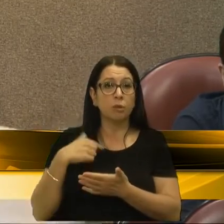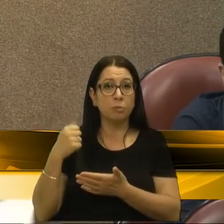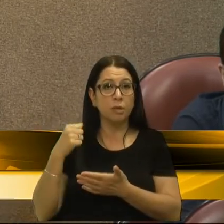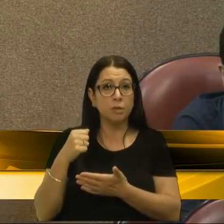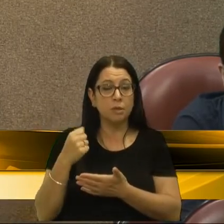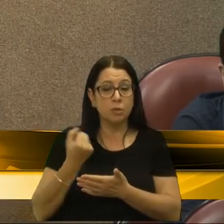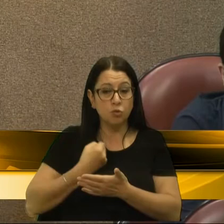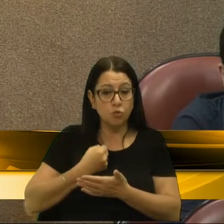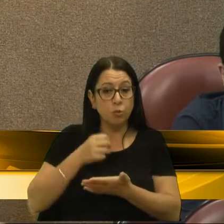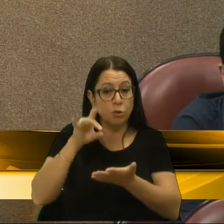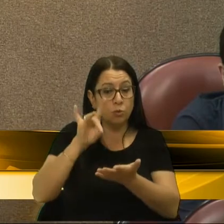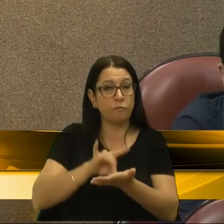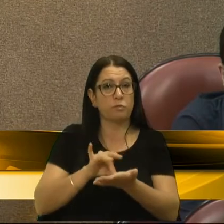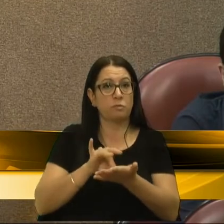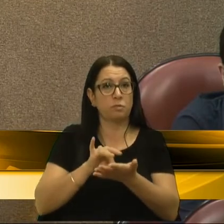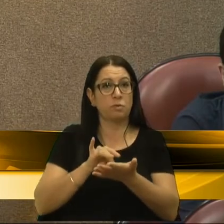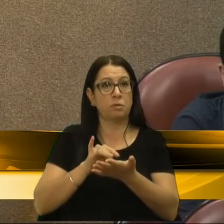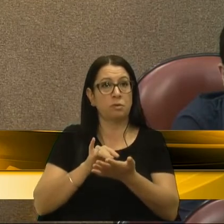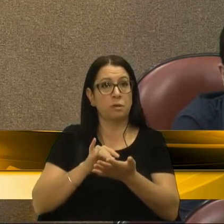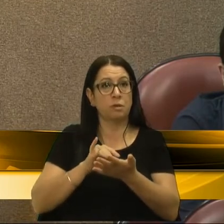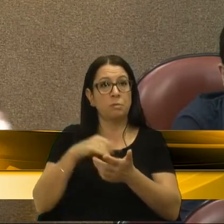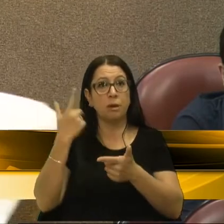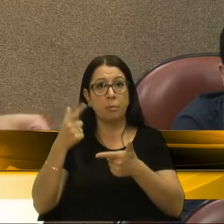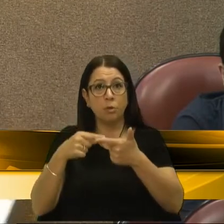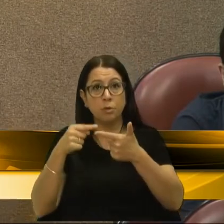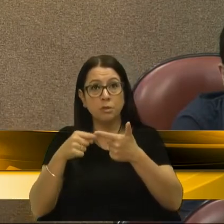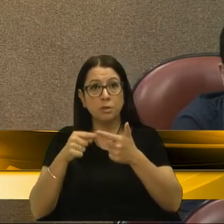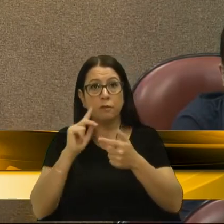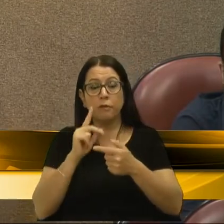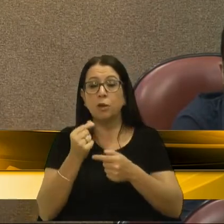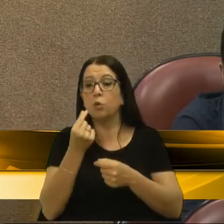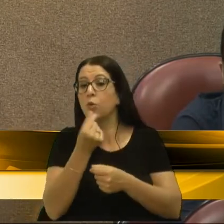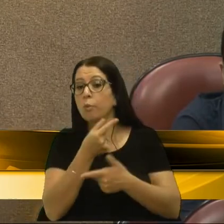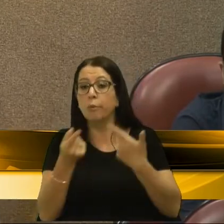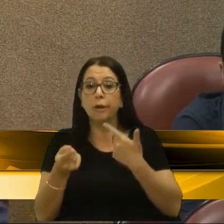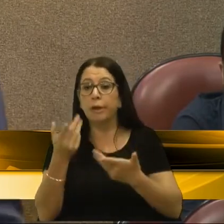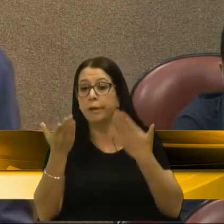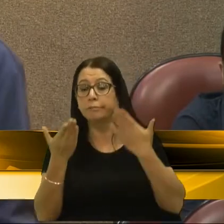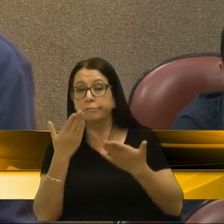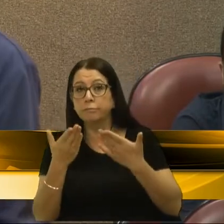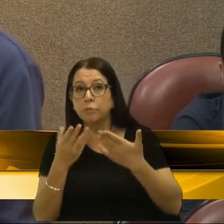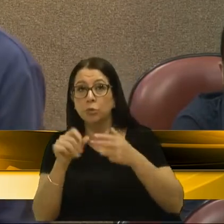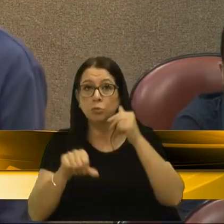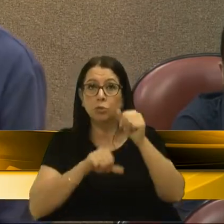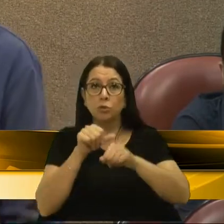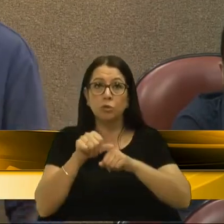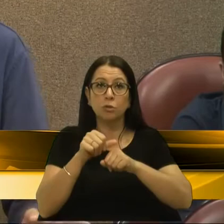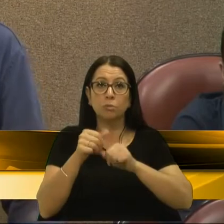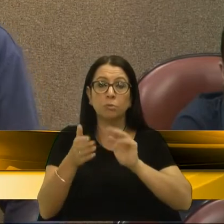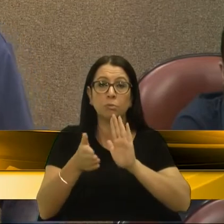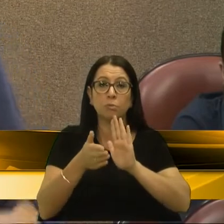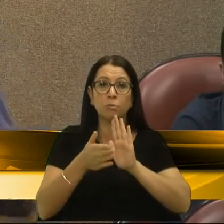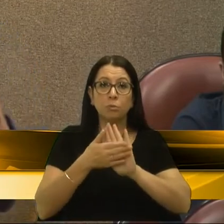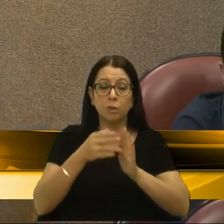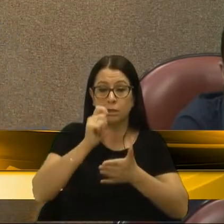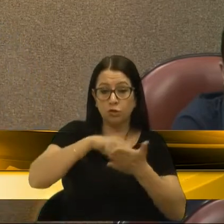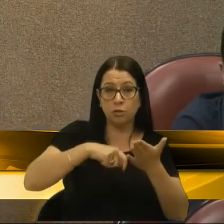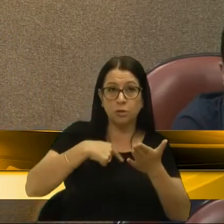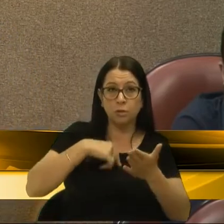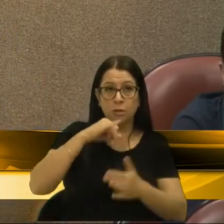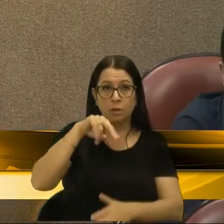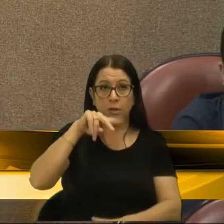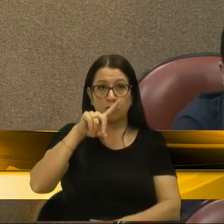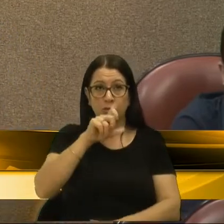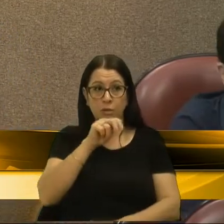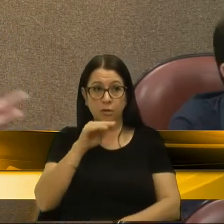dados oficiais para que, num segundo momento, se faça um juízo de valor. Ou se transforme numa proposição, numa indicação, sugerindo algo